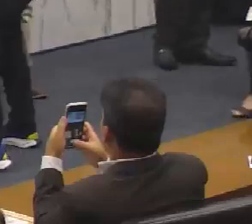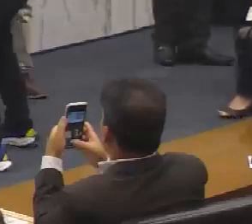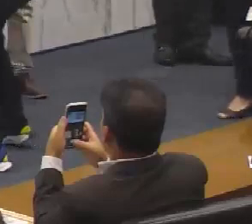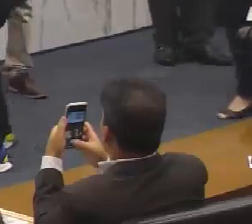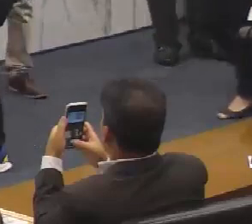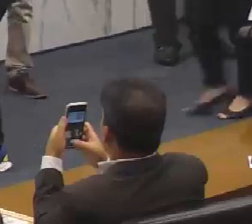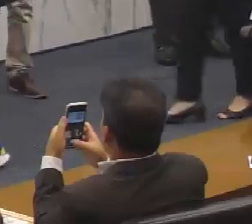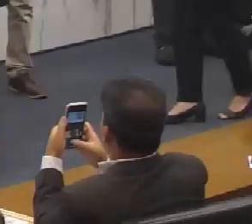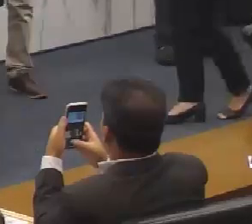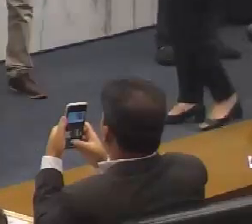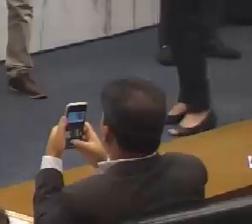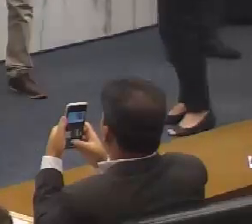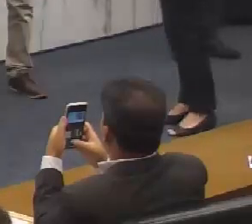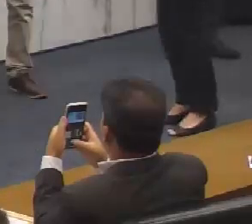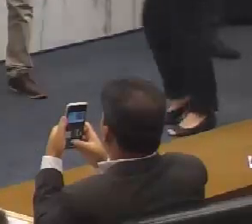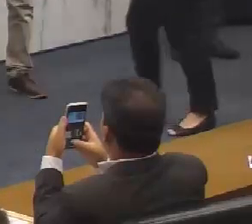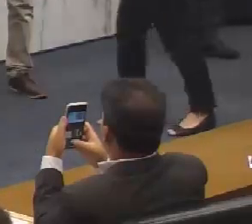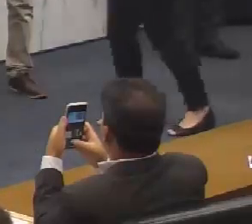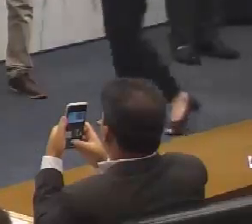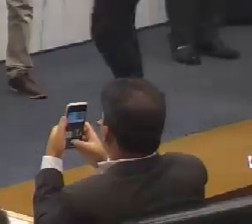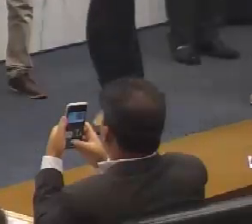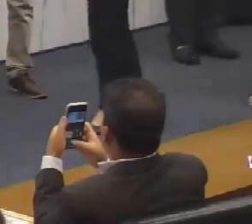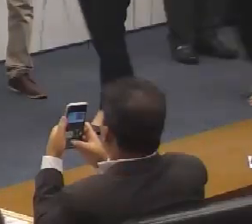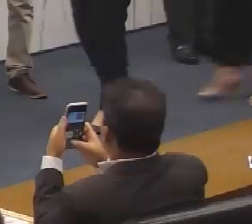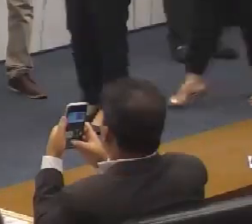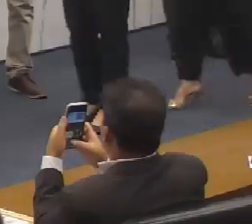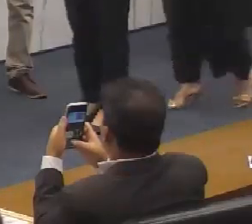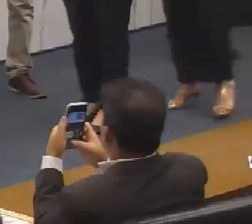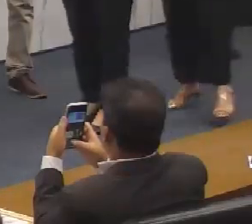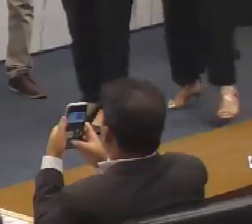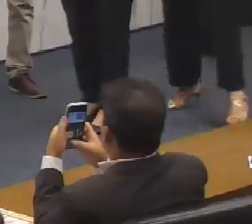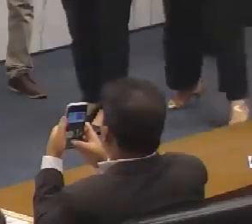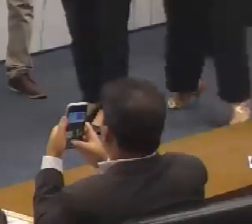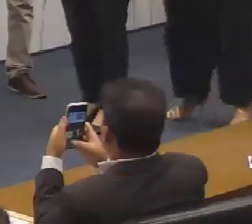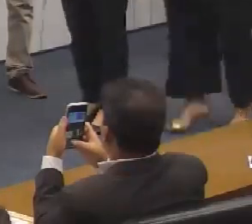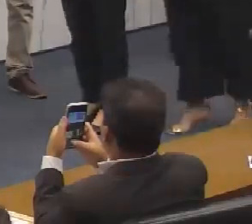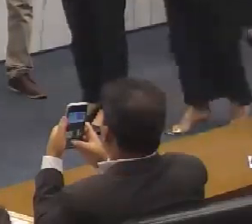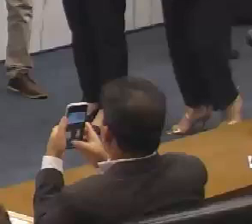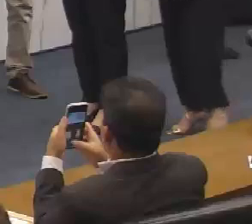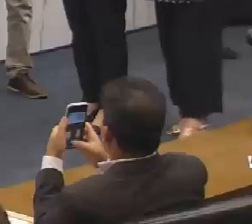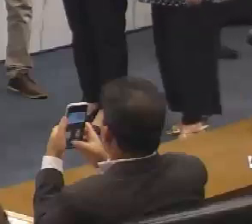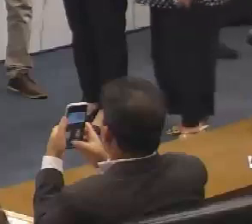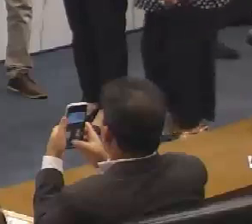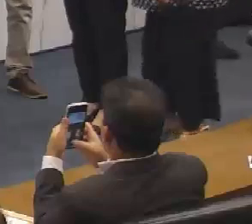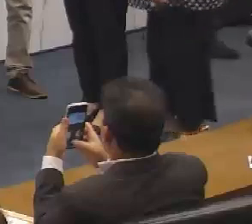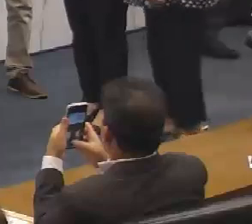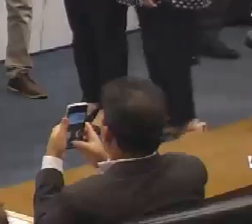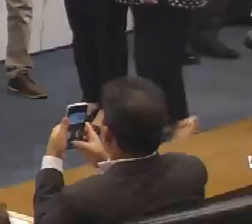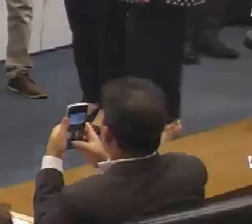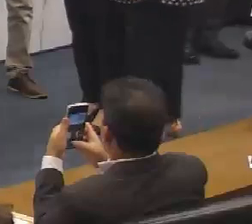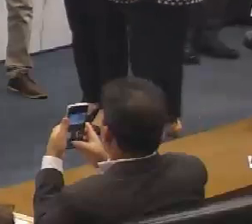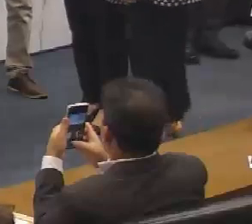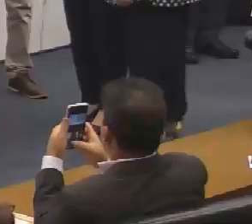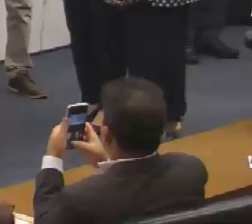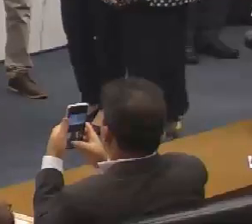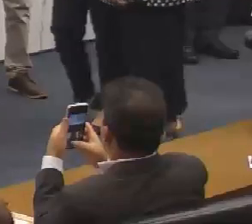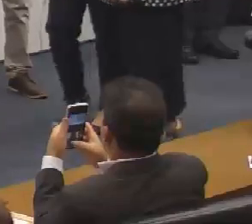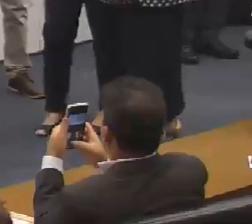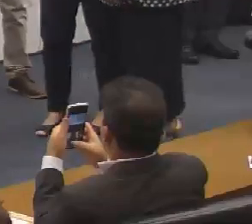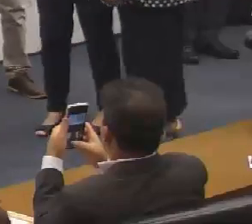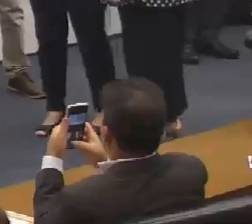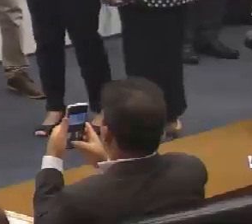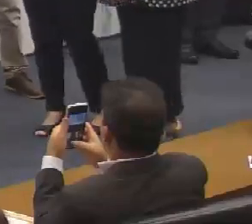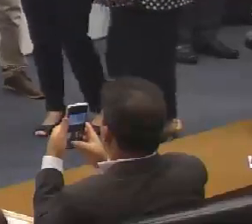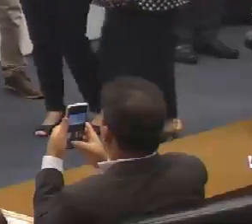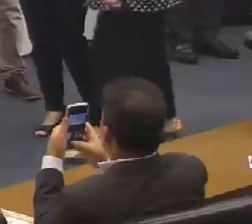ti. É sobre cantar e poder escutar mais do que a própria voz. É sobre dançar